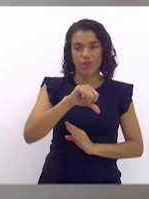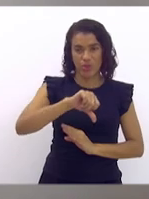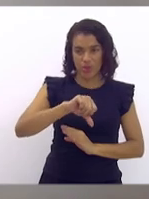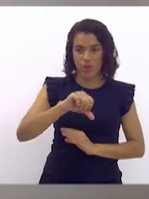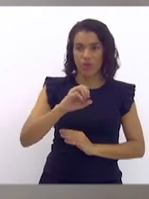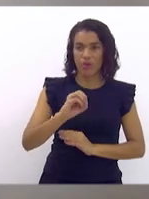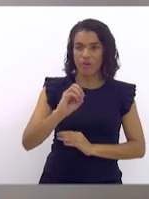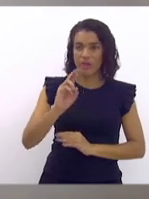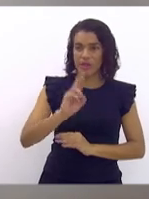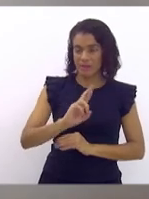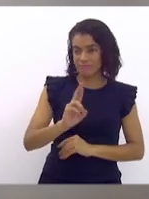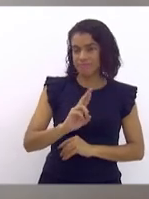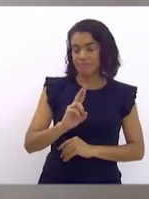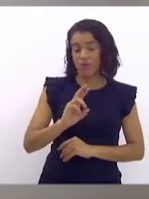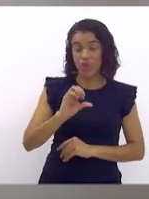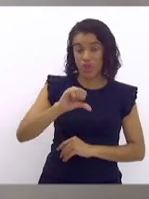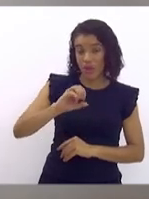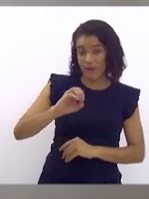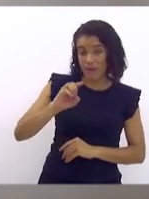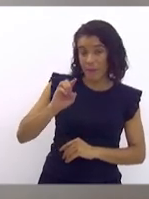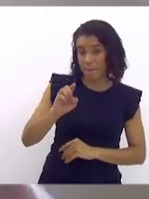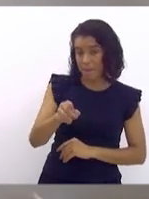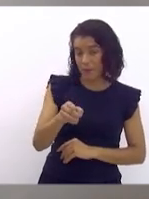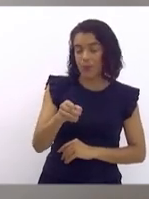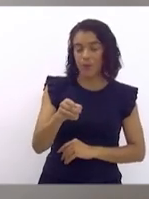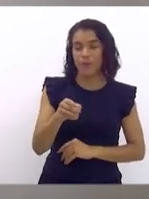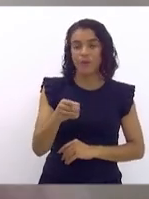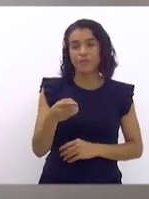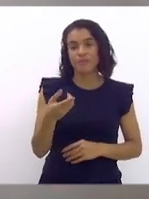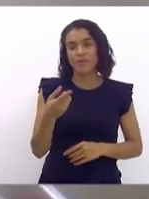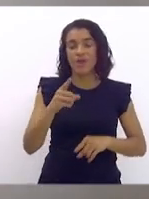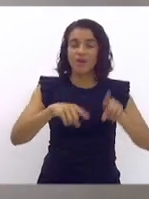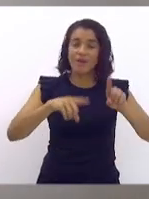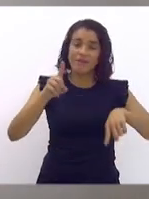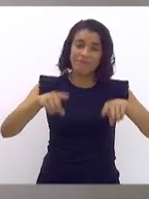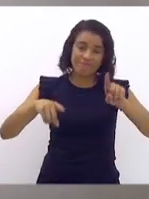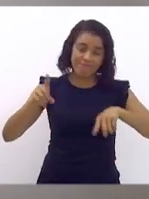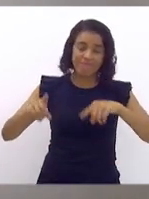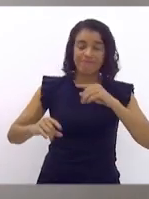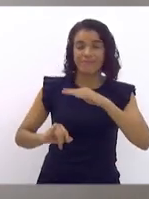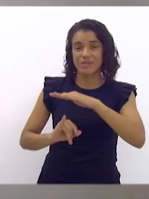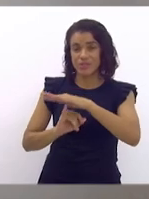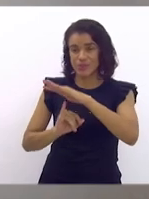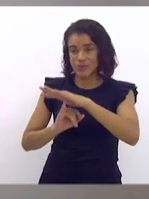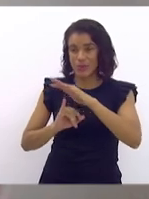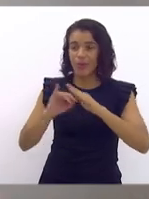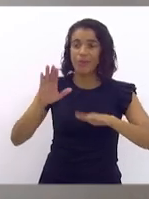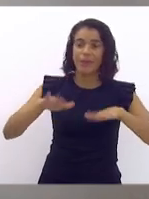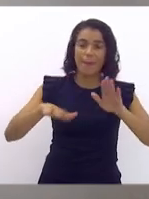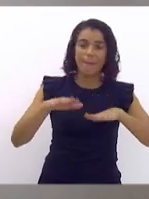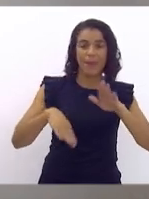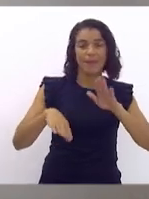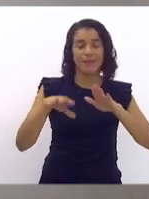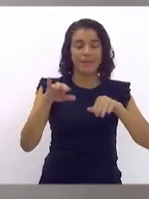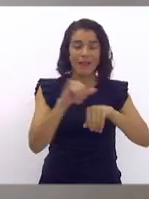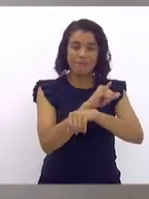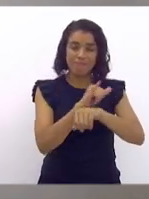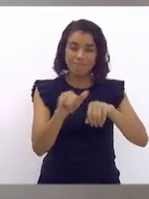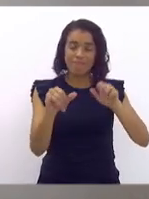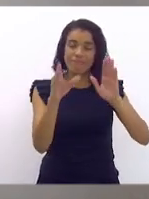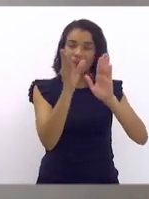depois o valor exato por e-mail. E óbvio que isso vai variar de instituição para instituição, né? Depende da metodologia de trabalho